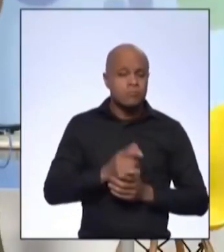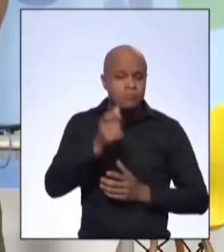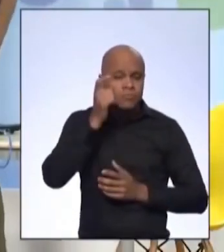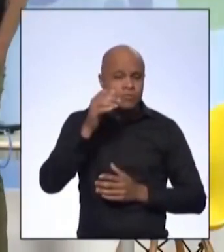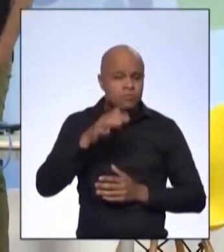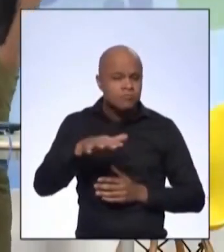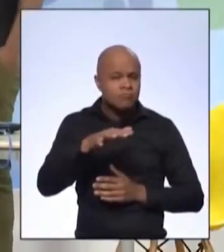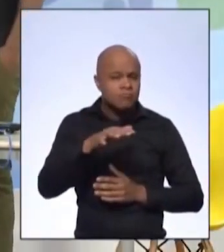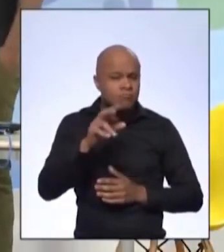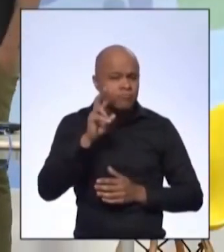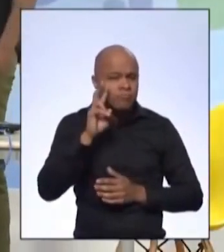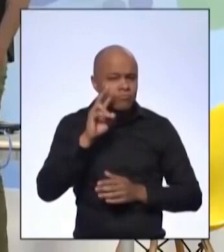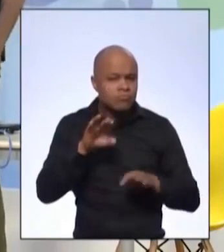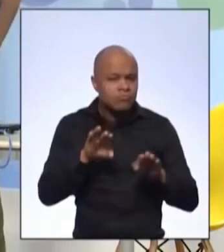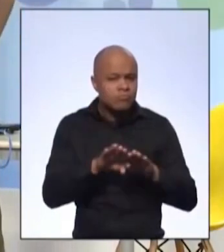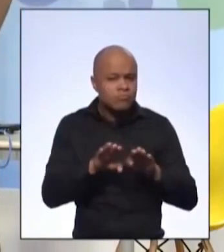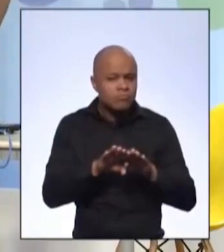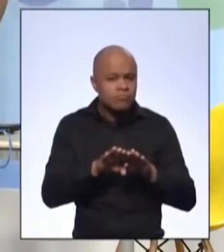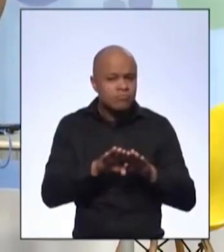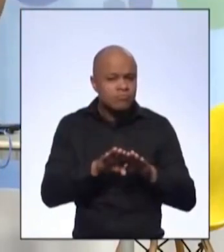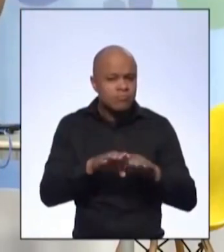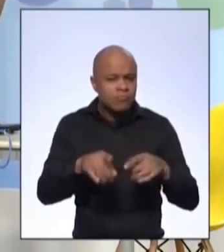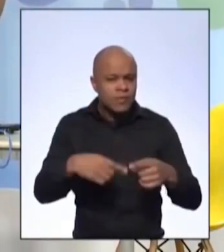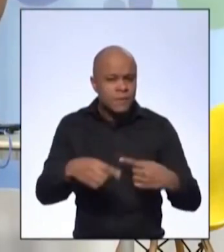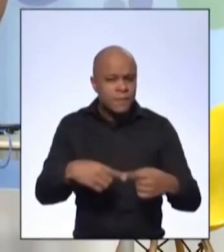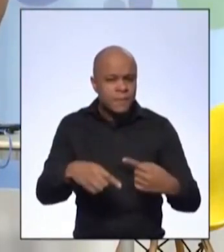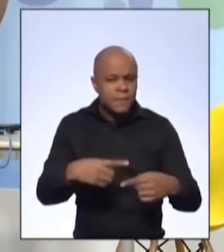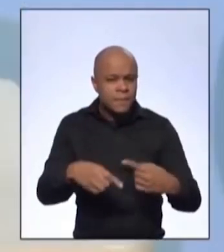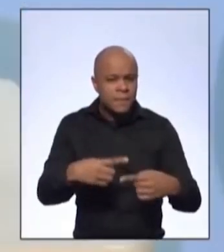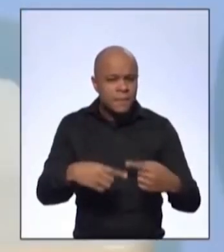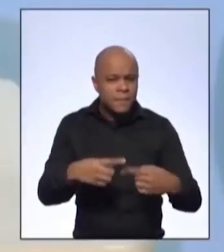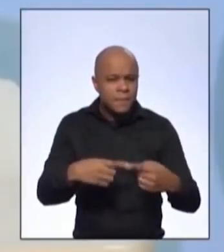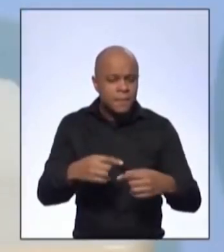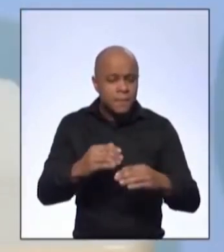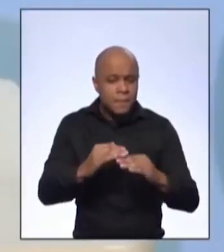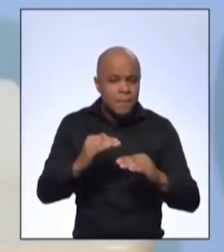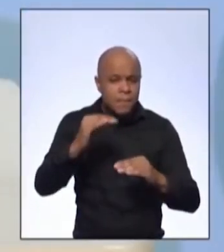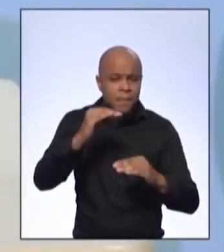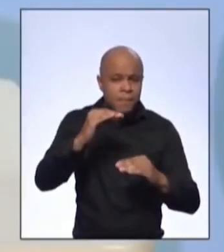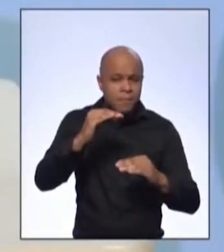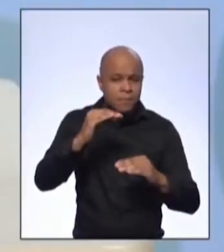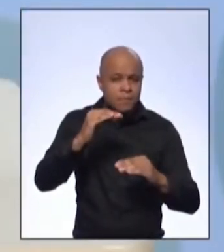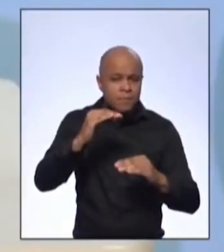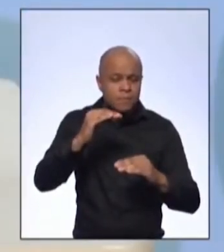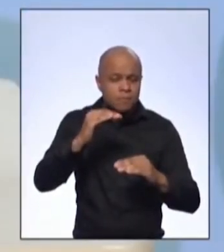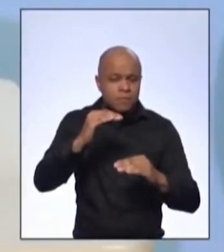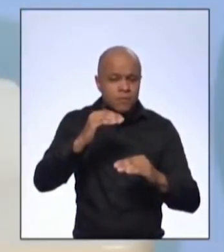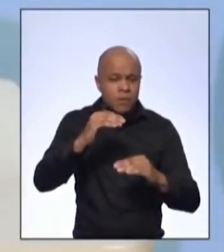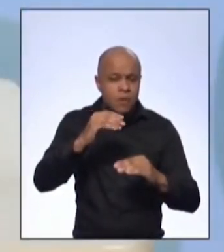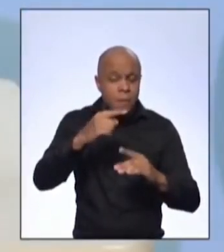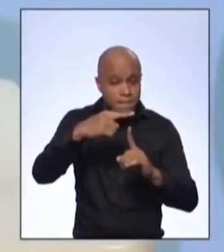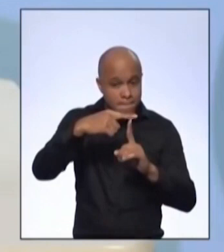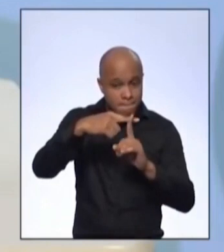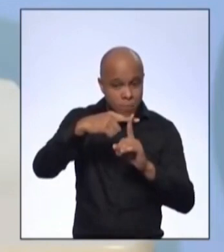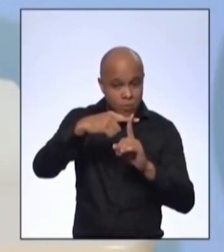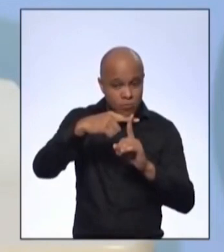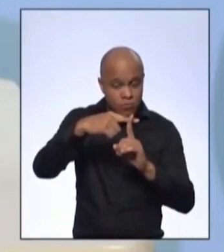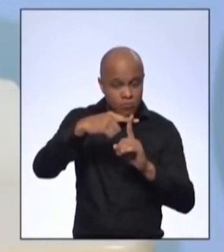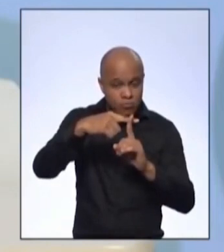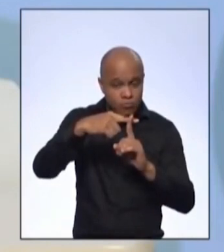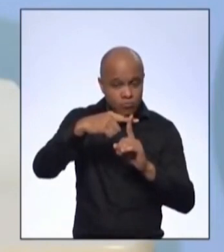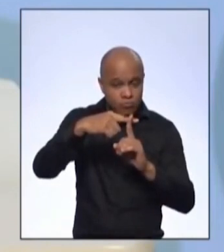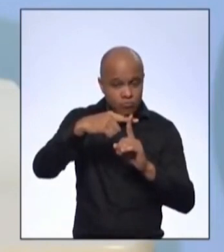aí nesse meu circuito elétrico aqui, que a parte de cima aqui da pilha é o que a gente conhece como polo positivo, tá